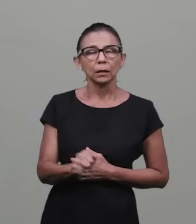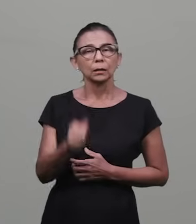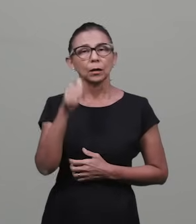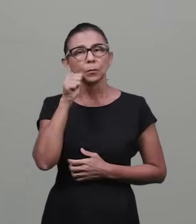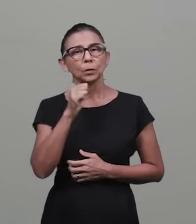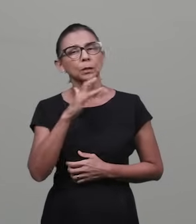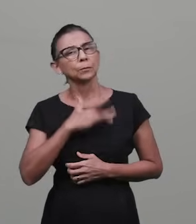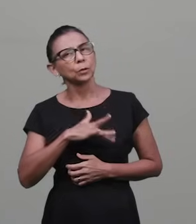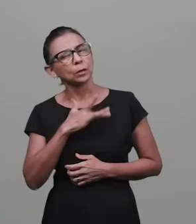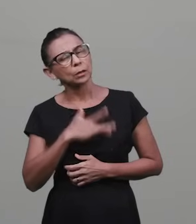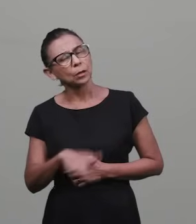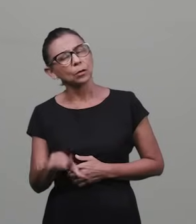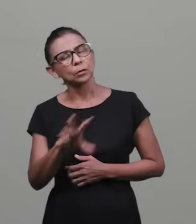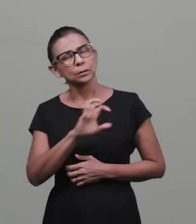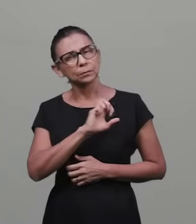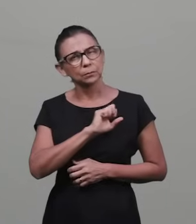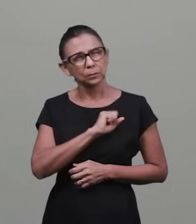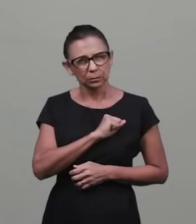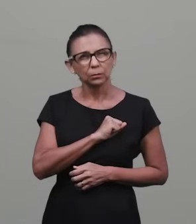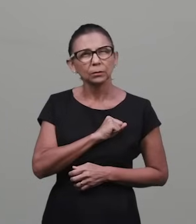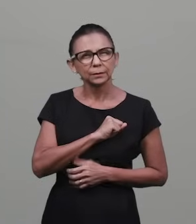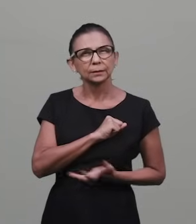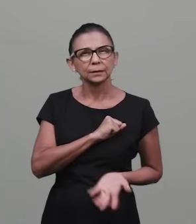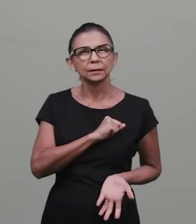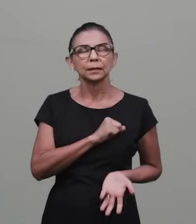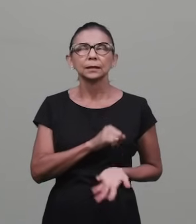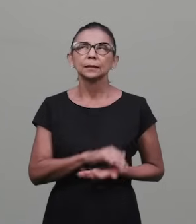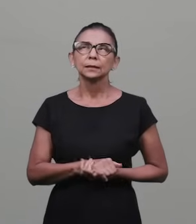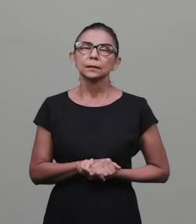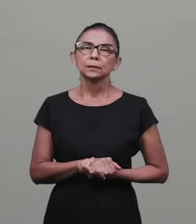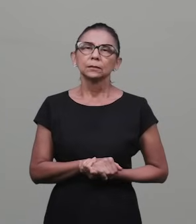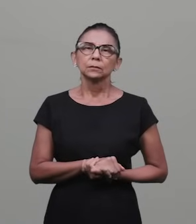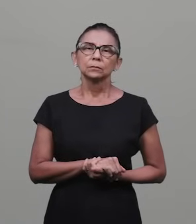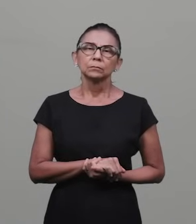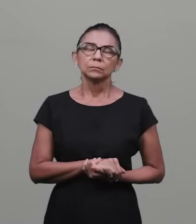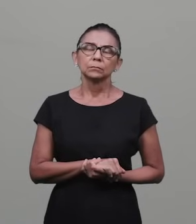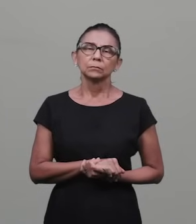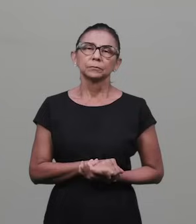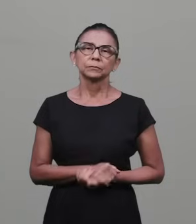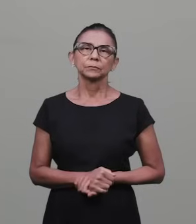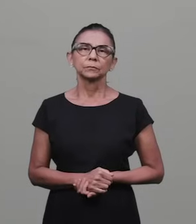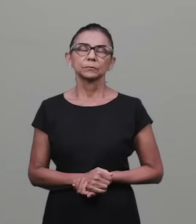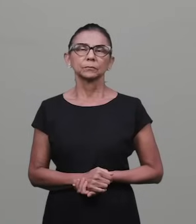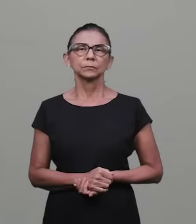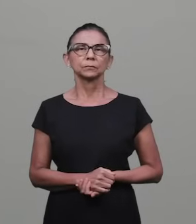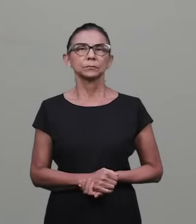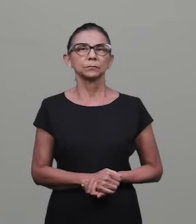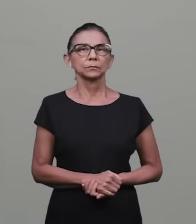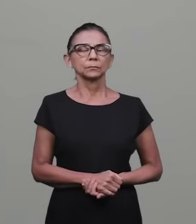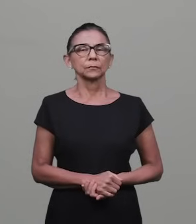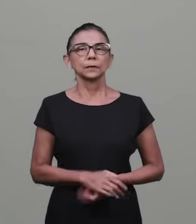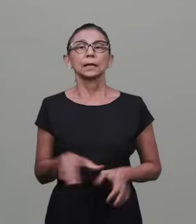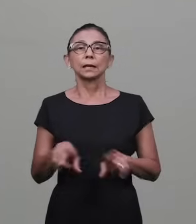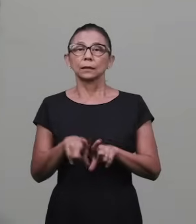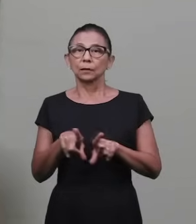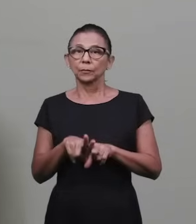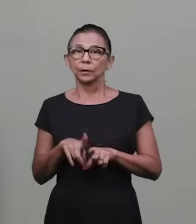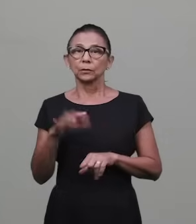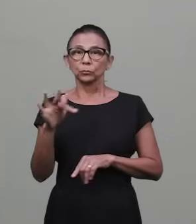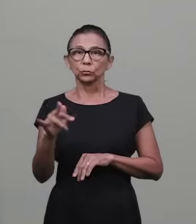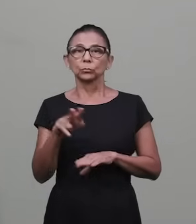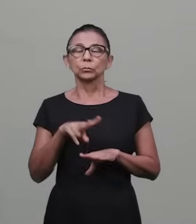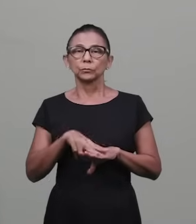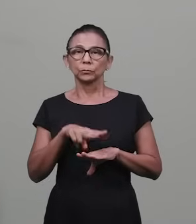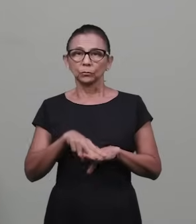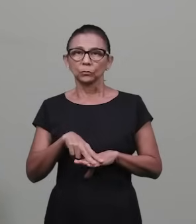ele casou com Calvino. Calvino já também, ele